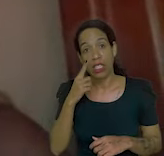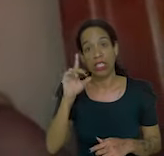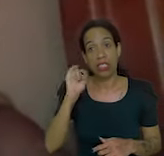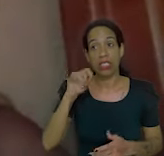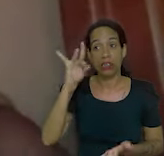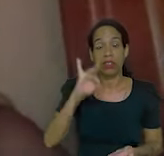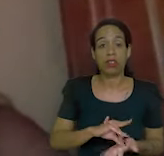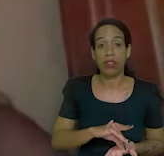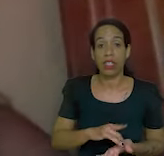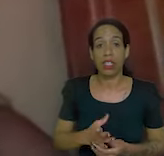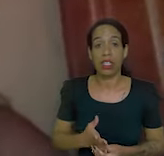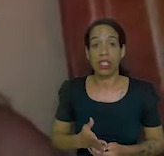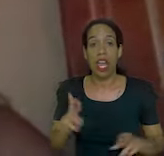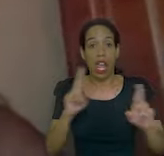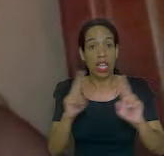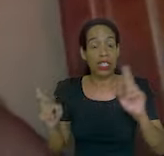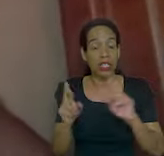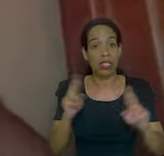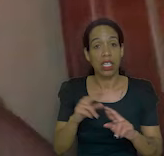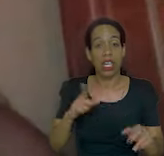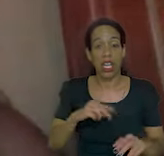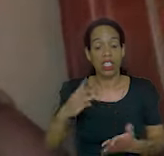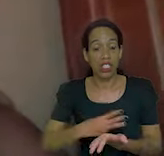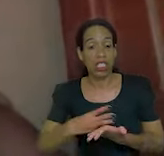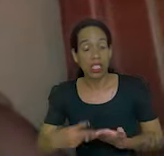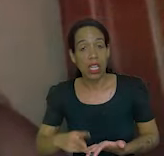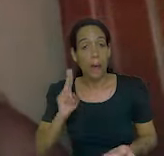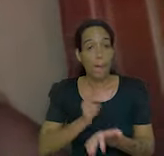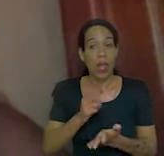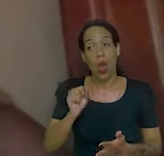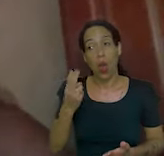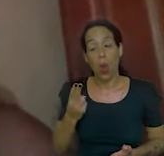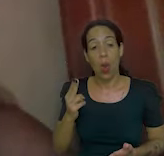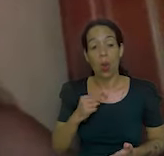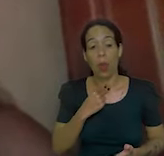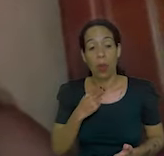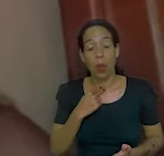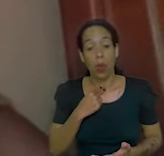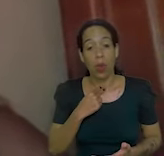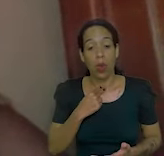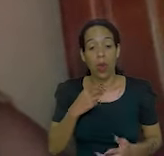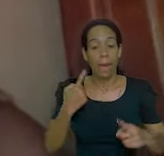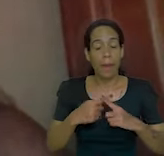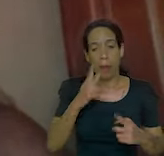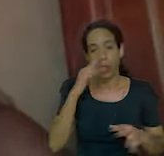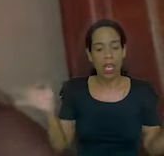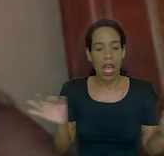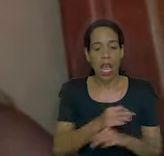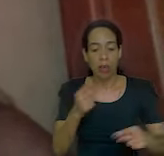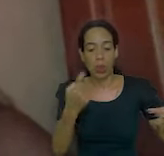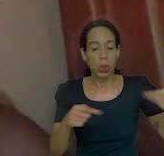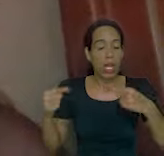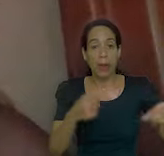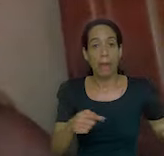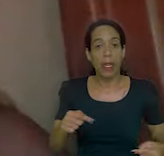de fato aquela relação ela é de terceirização mesmo ou não é de terceirização. Eu acho que acabou o debate